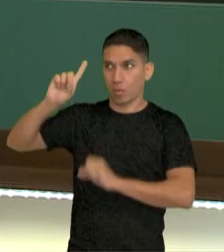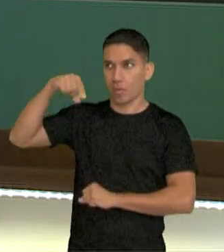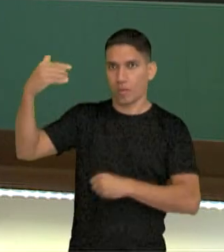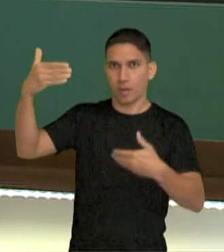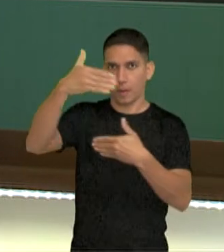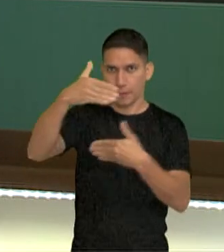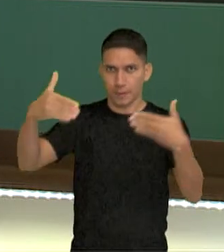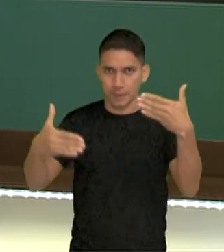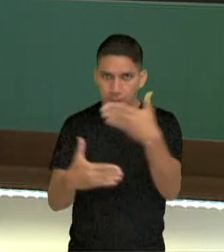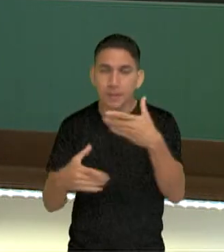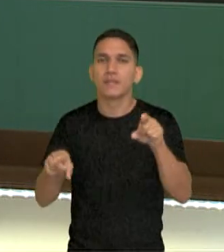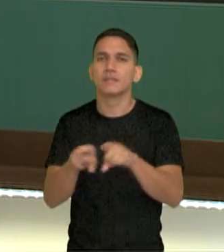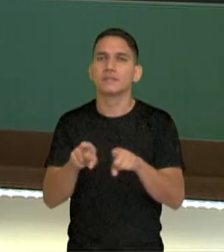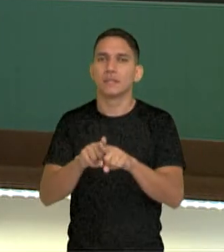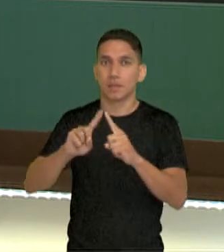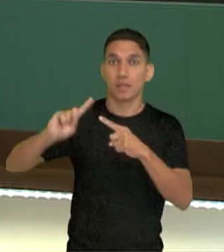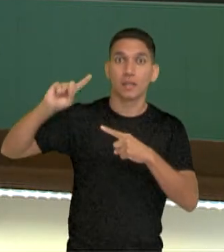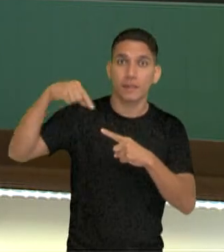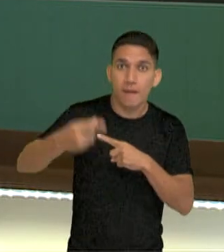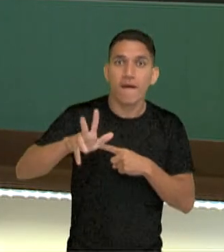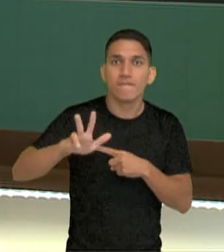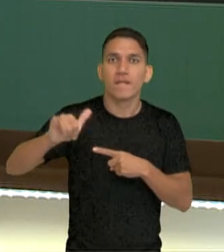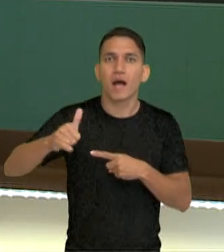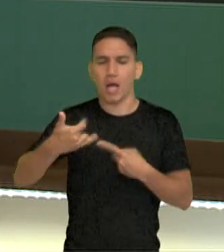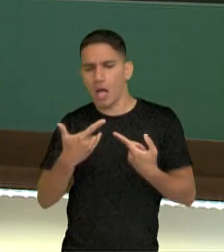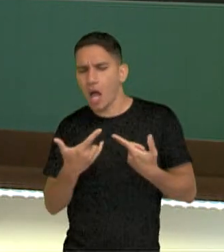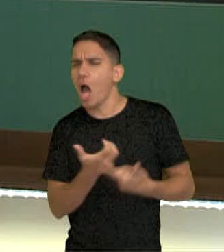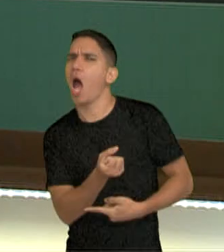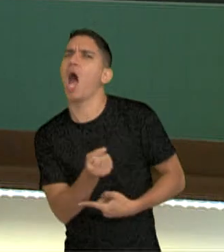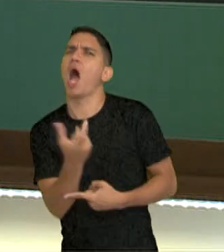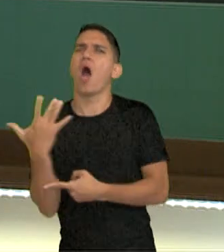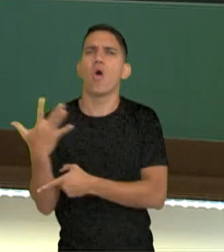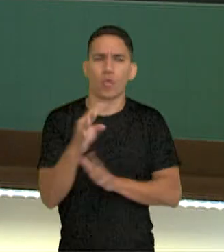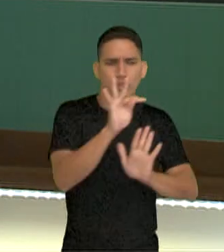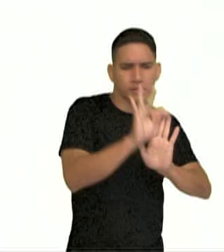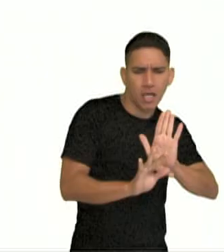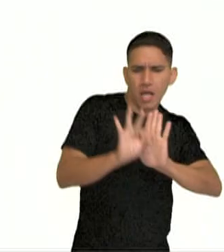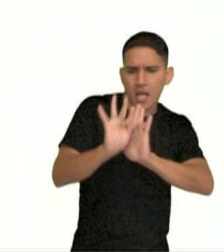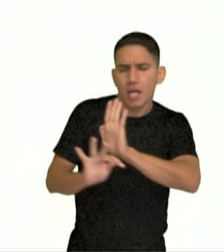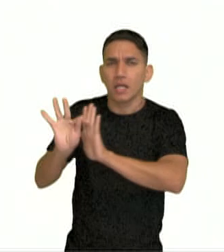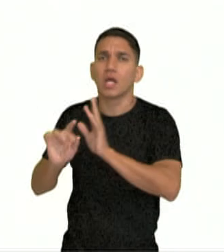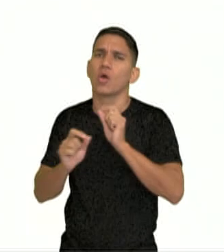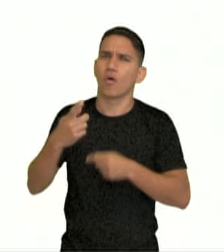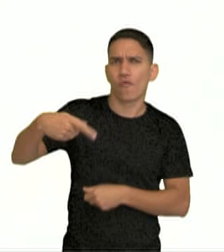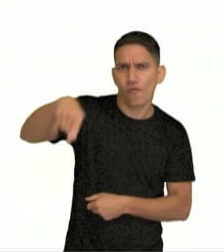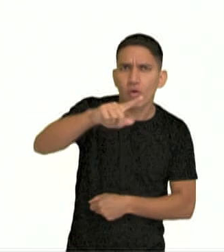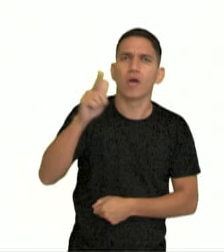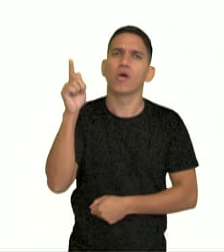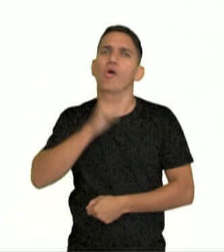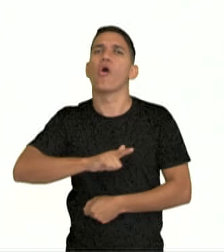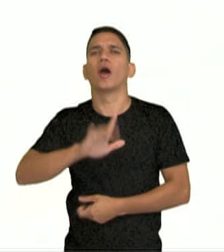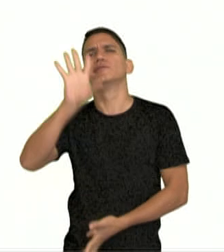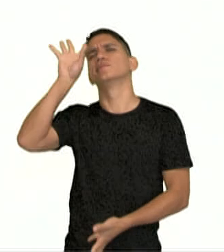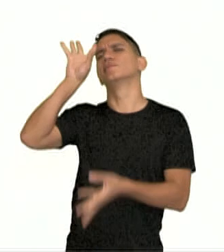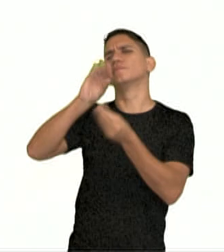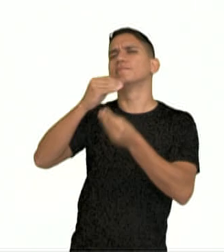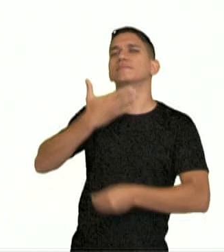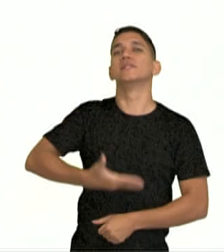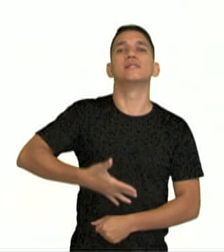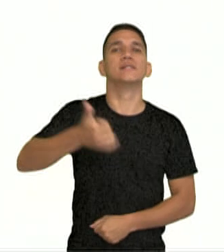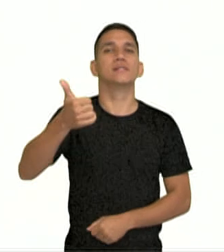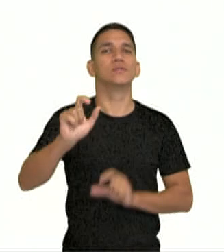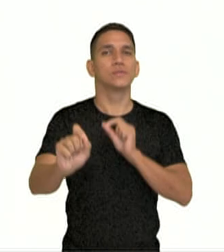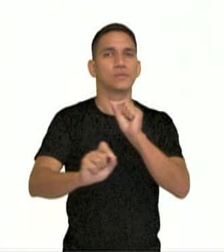e logo em seguida nós vamos trabalhar alguns textos para que você possa entender